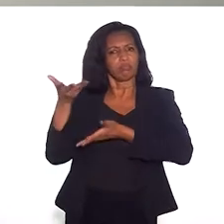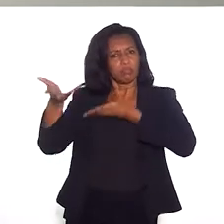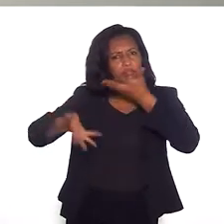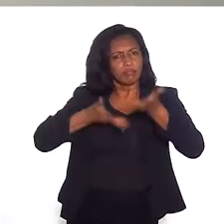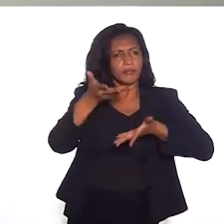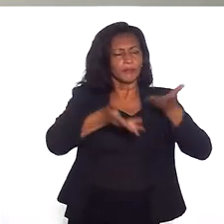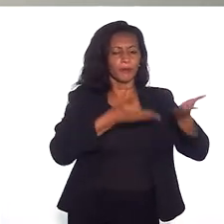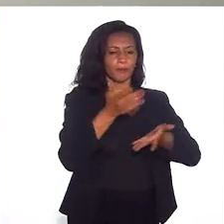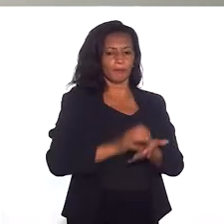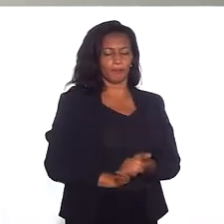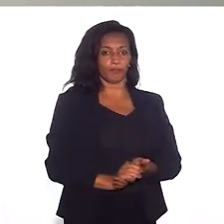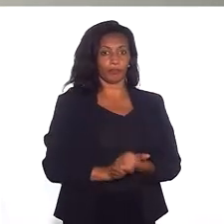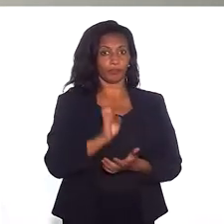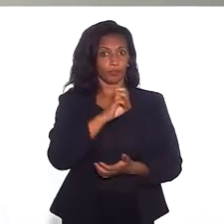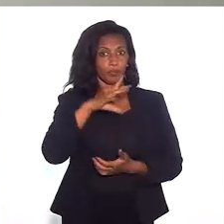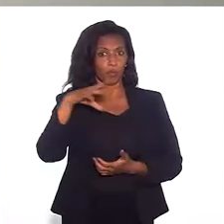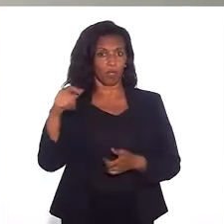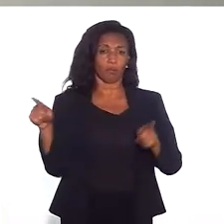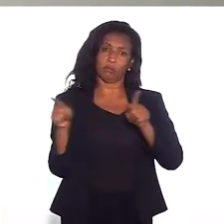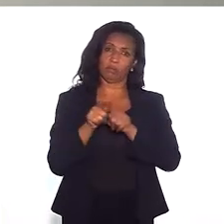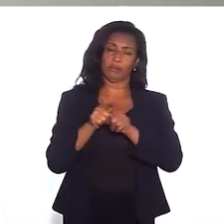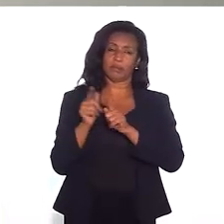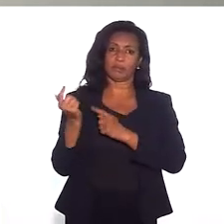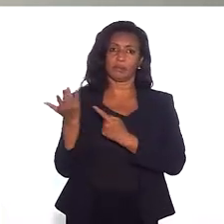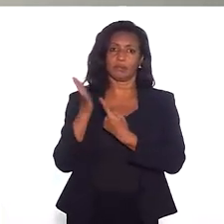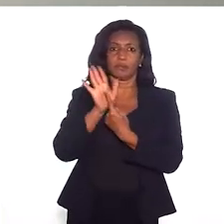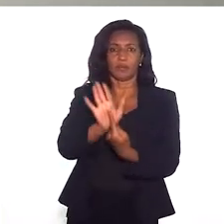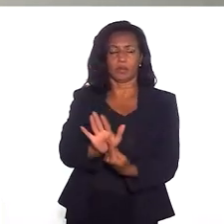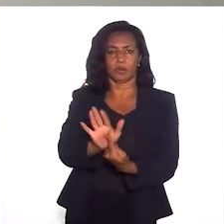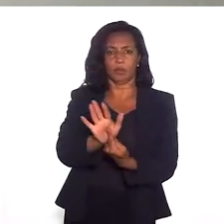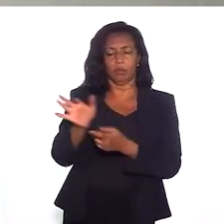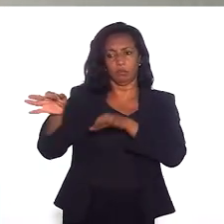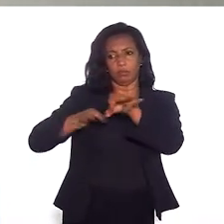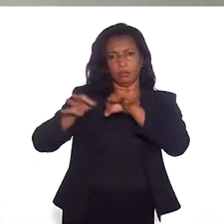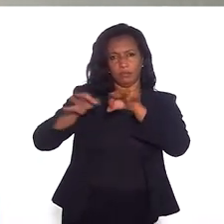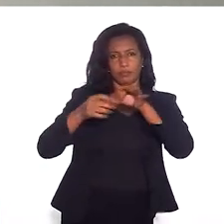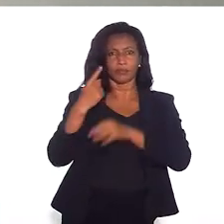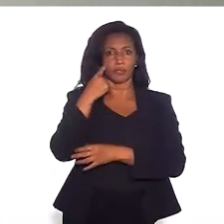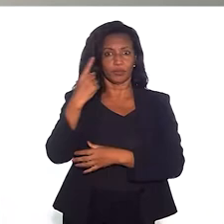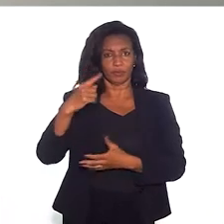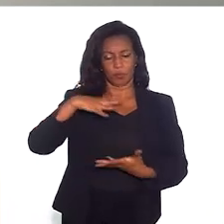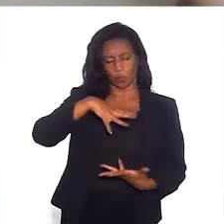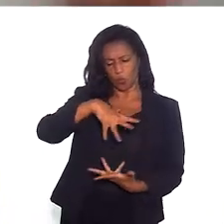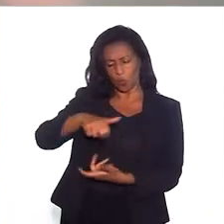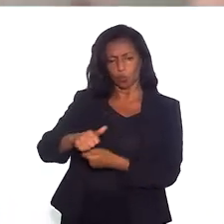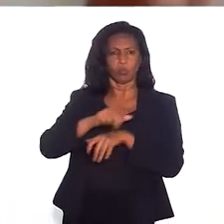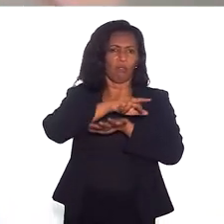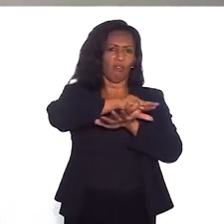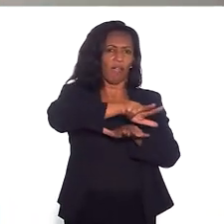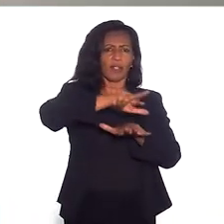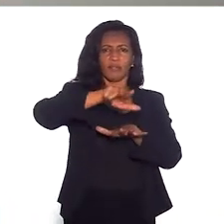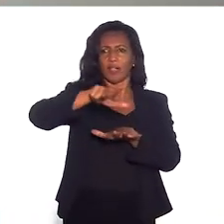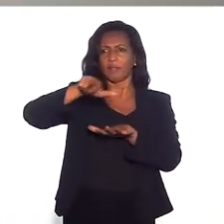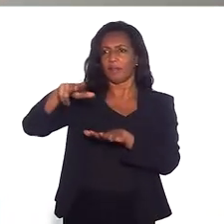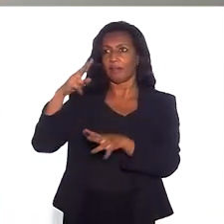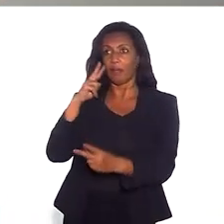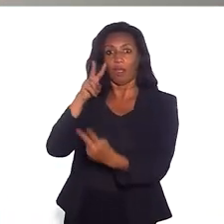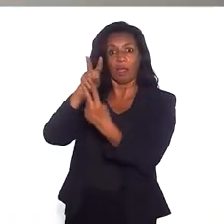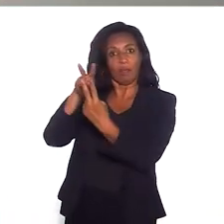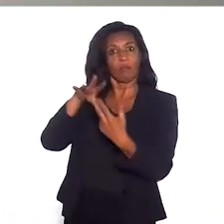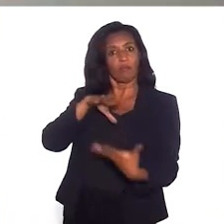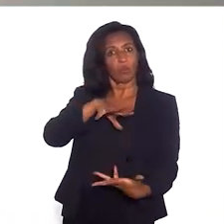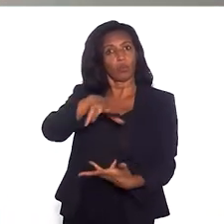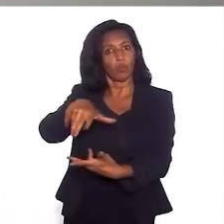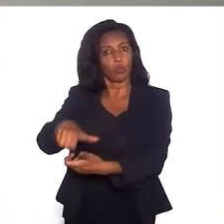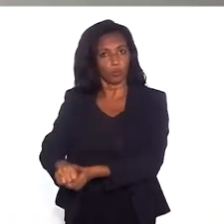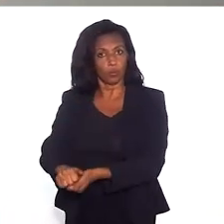abordagem. O ecofeminismo vai trazer para a gente uma forma de ver o mundo. Existem várias, várias formas de se enxergar o